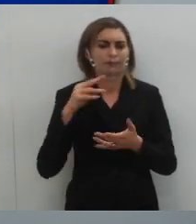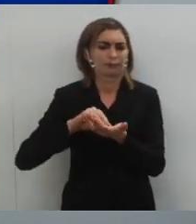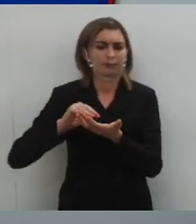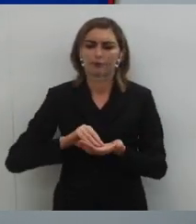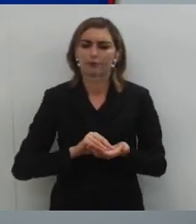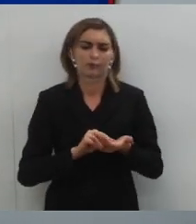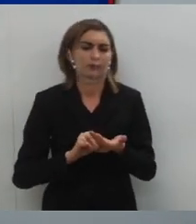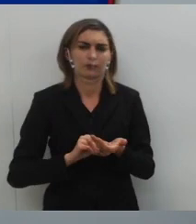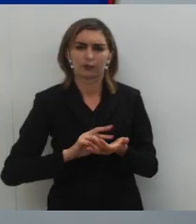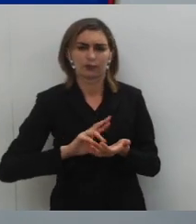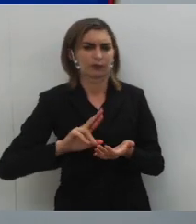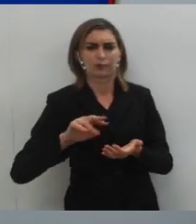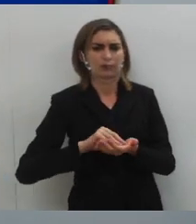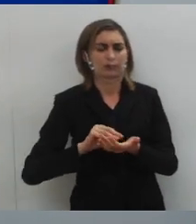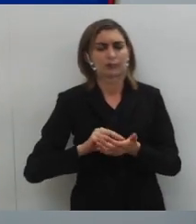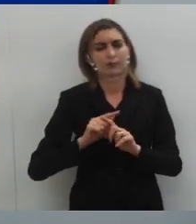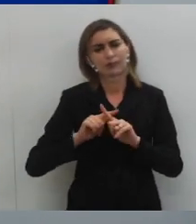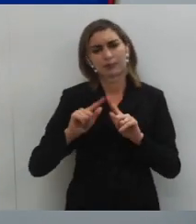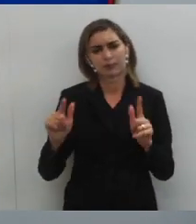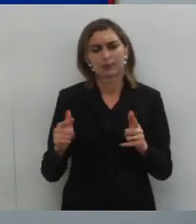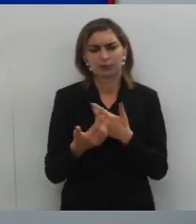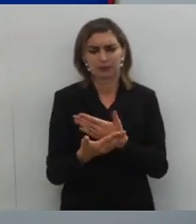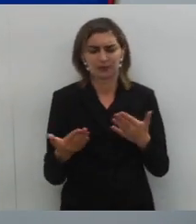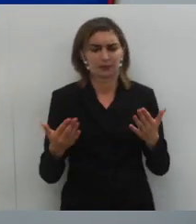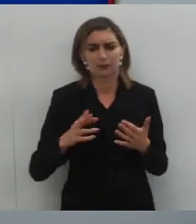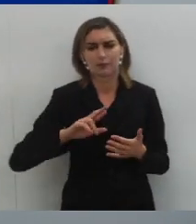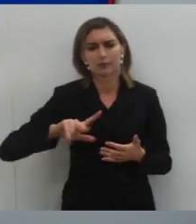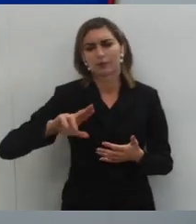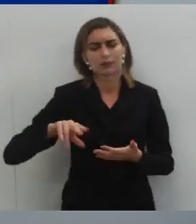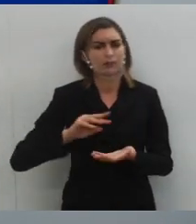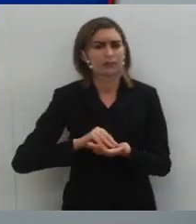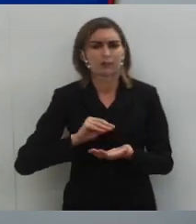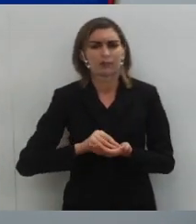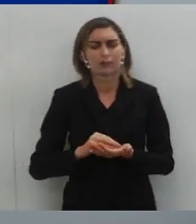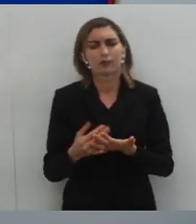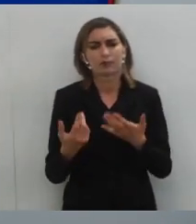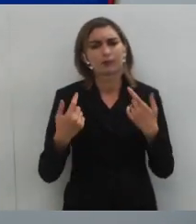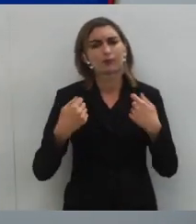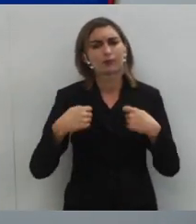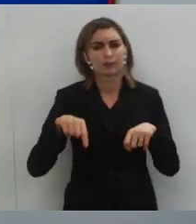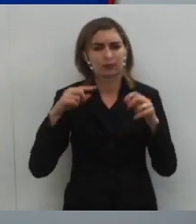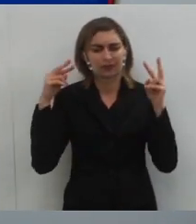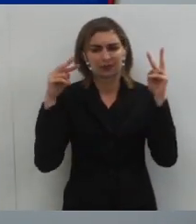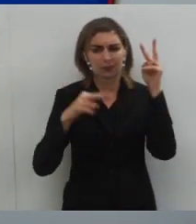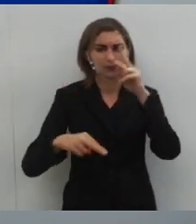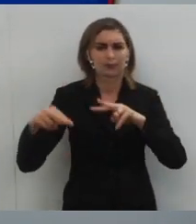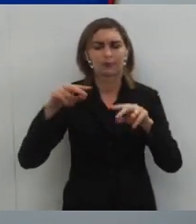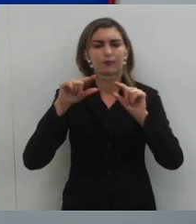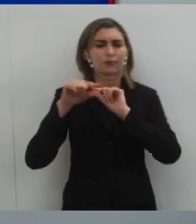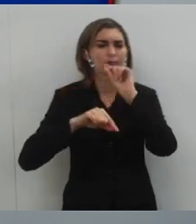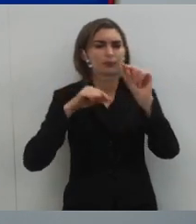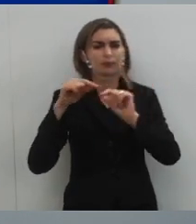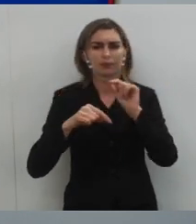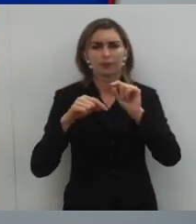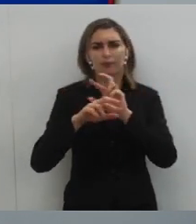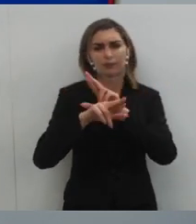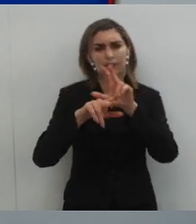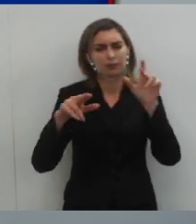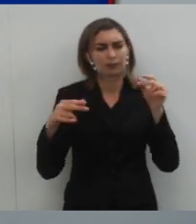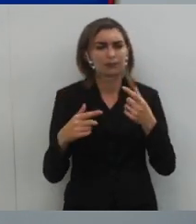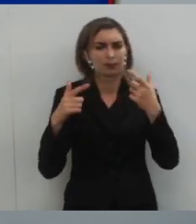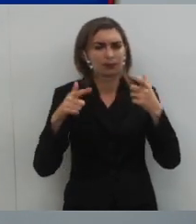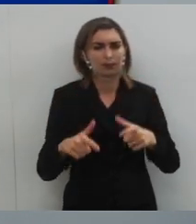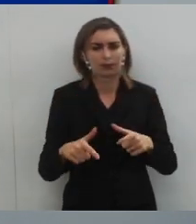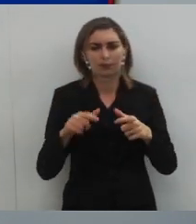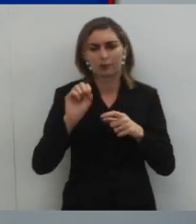falta, tá certo? Mas esse não falta, nós vamos ver que há formas